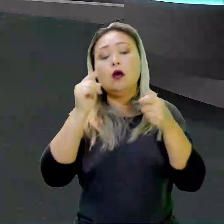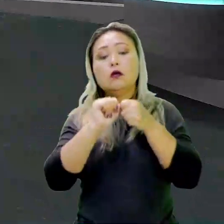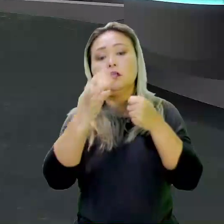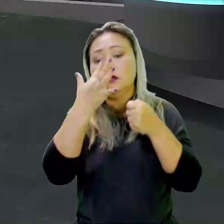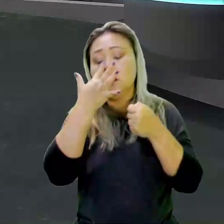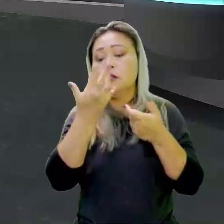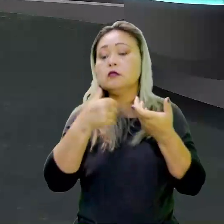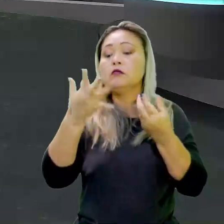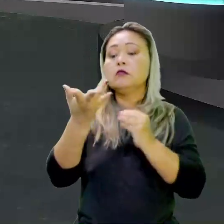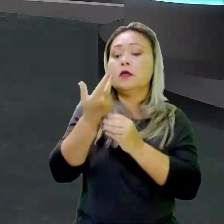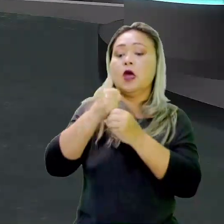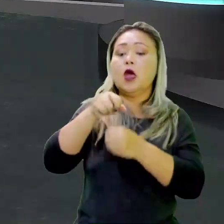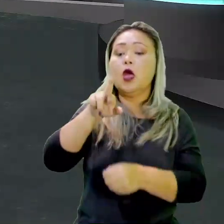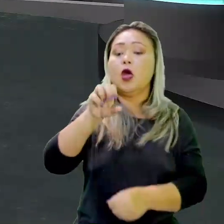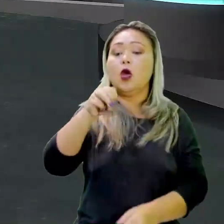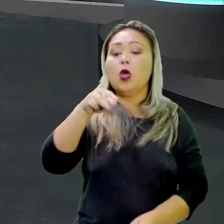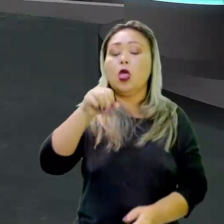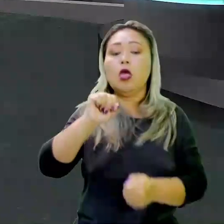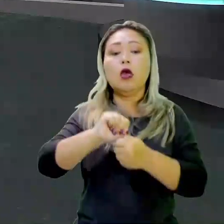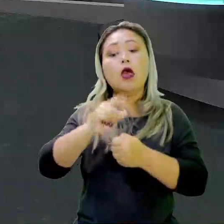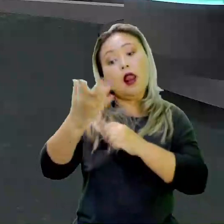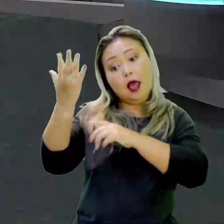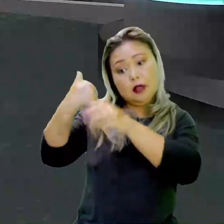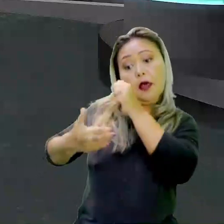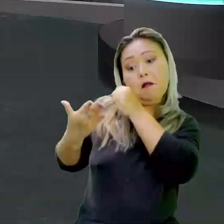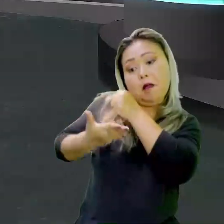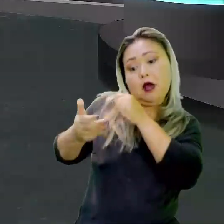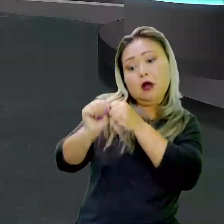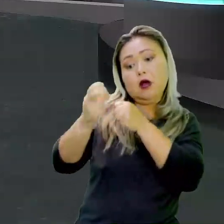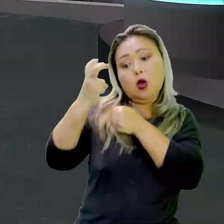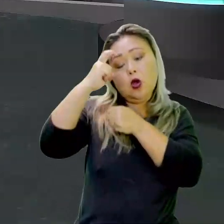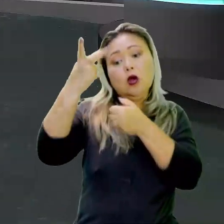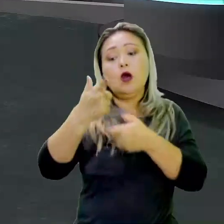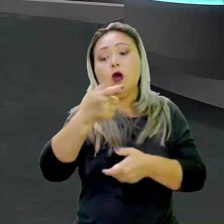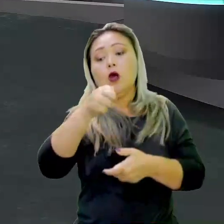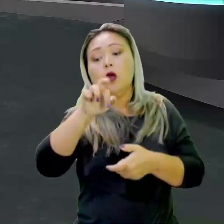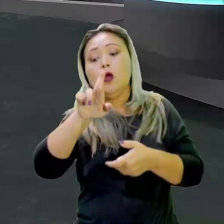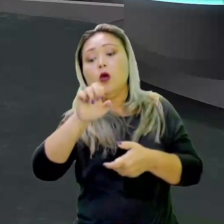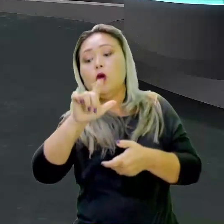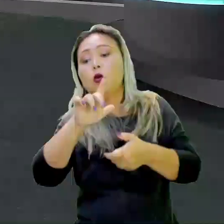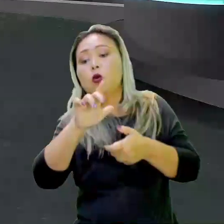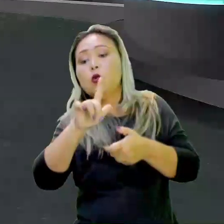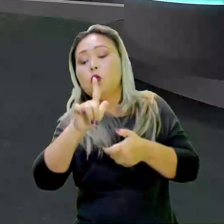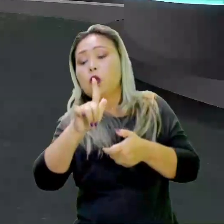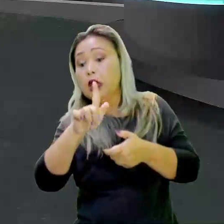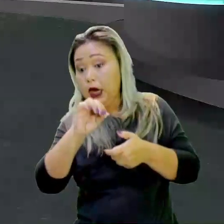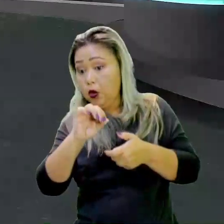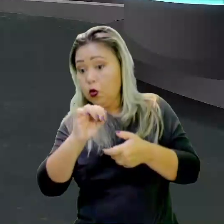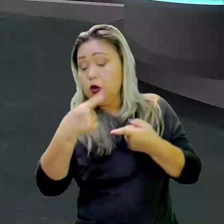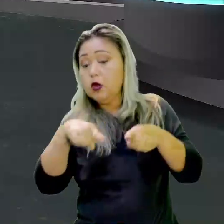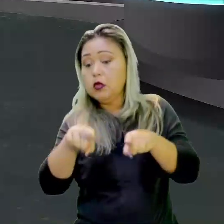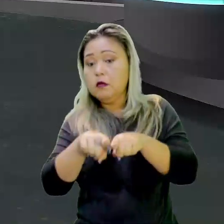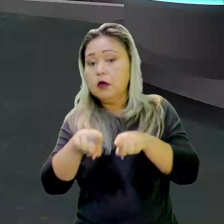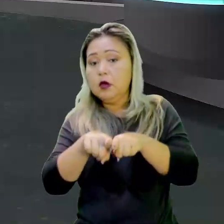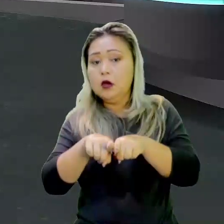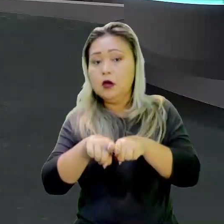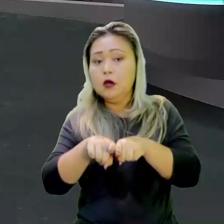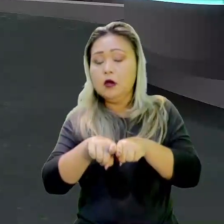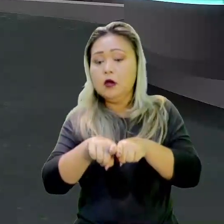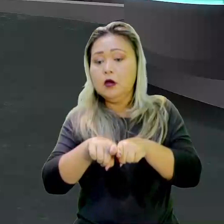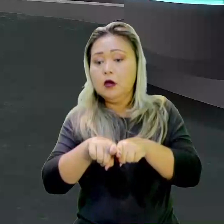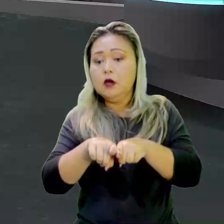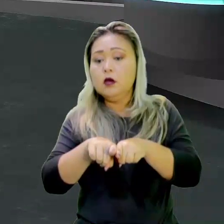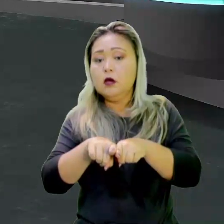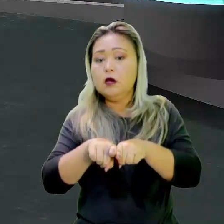arte romana ela é com base na cultura greco-romana. Enormemente influenciada